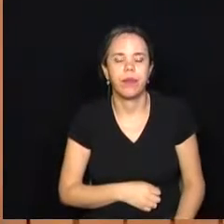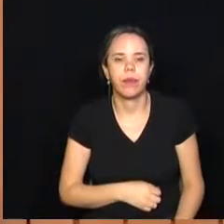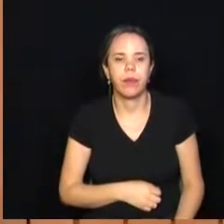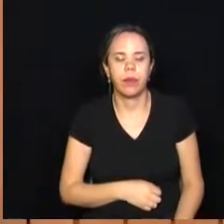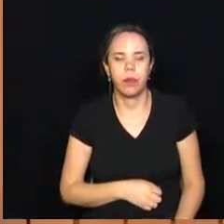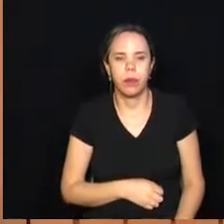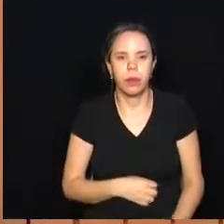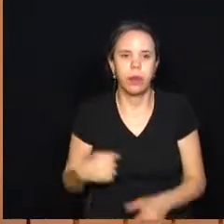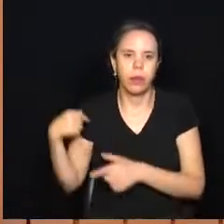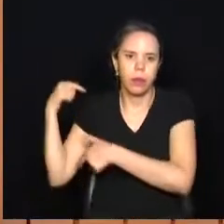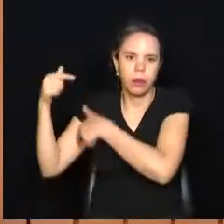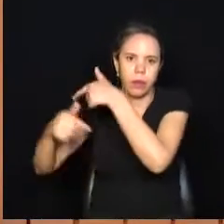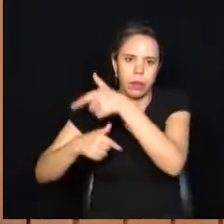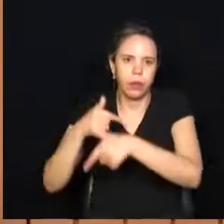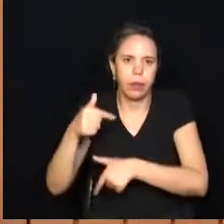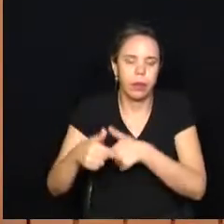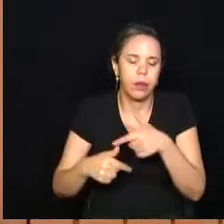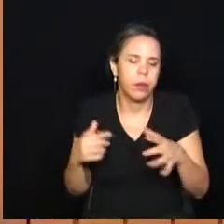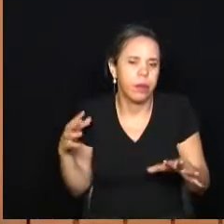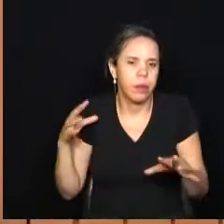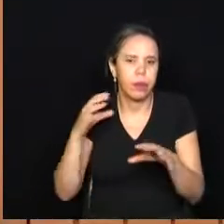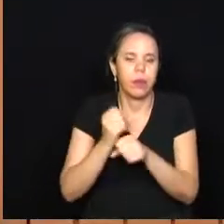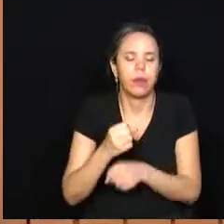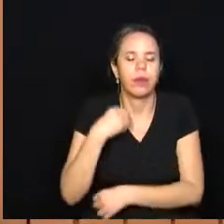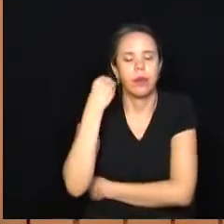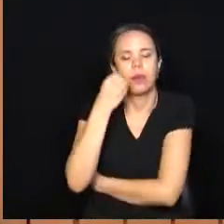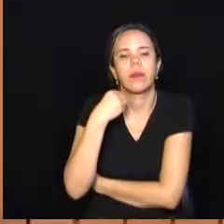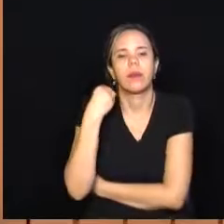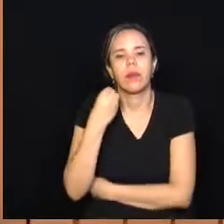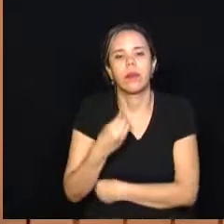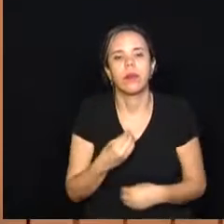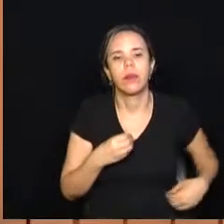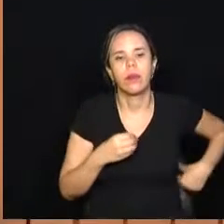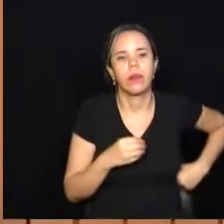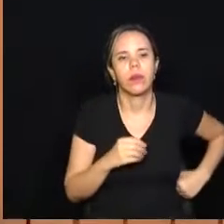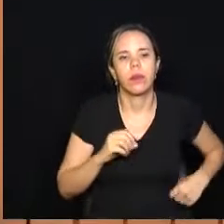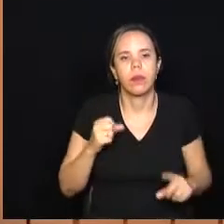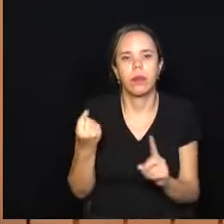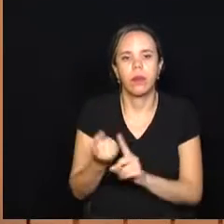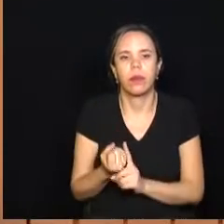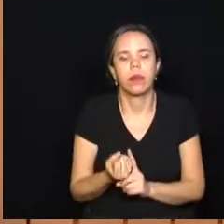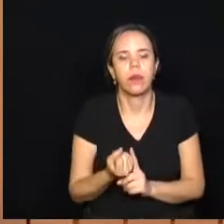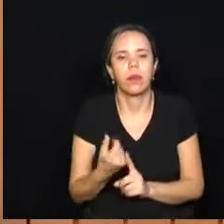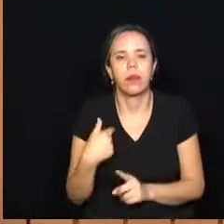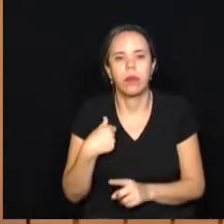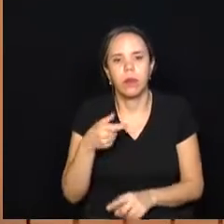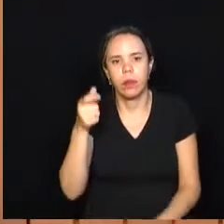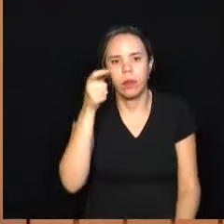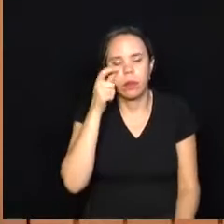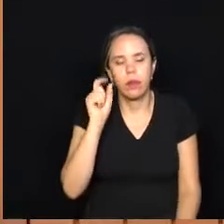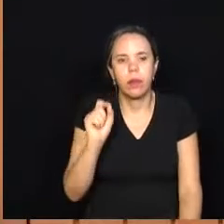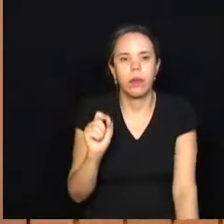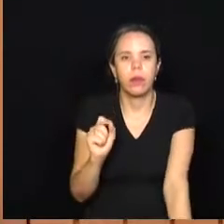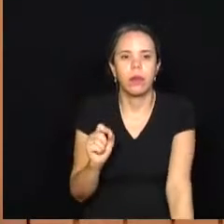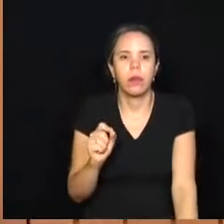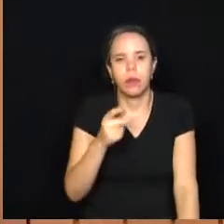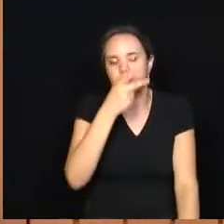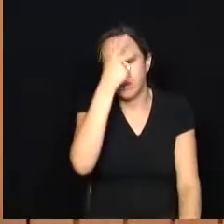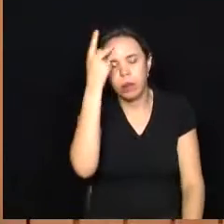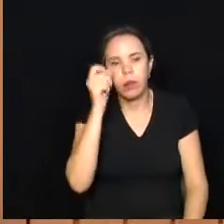Nessa trajetória toda, no meu trabalho como assistente social, eu vejo que o